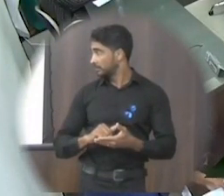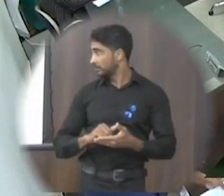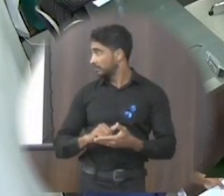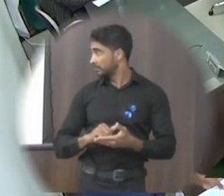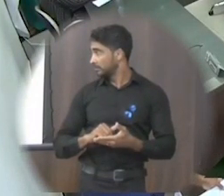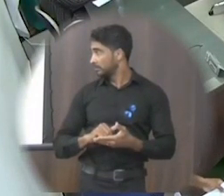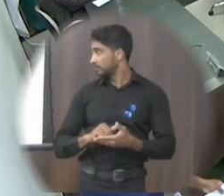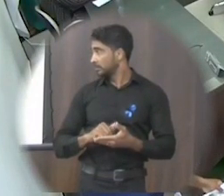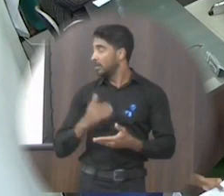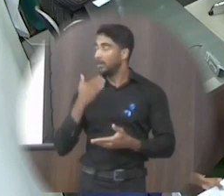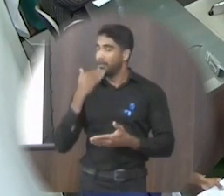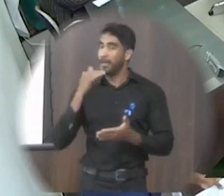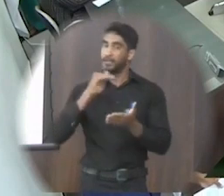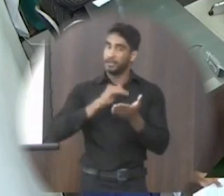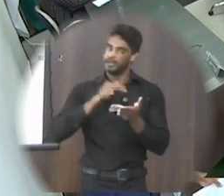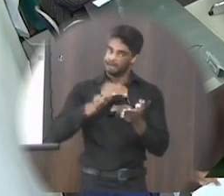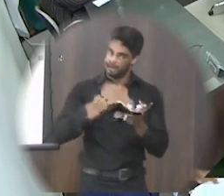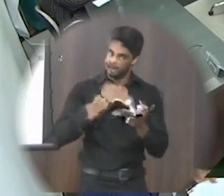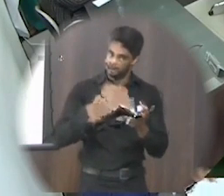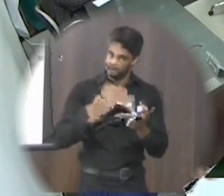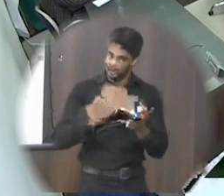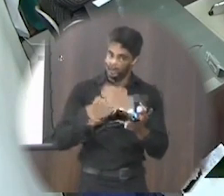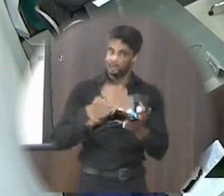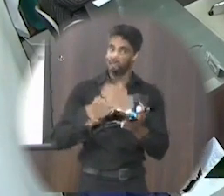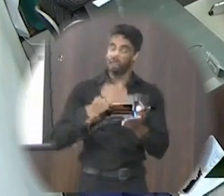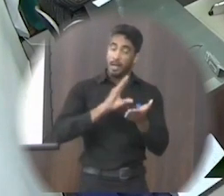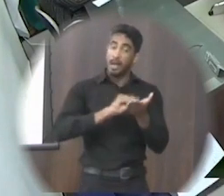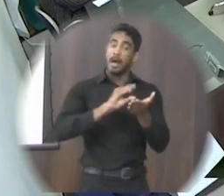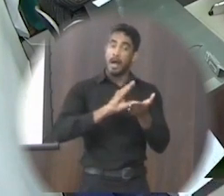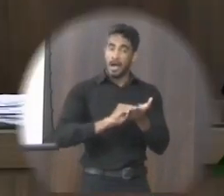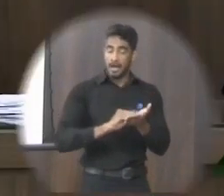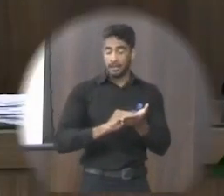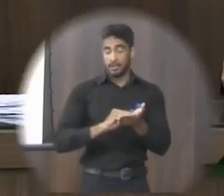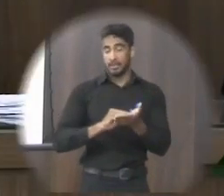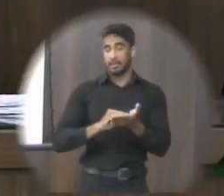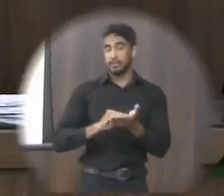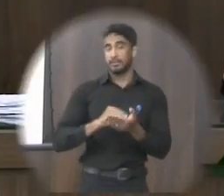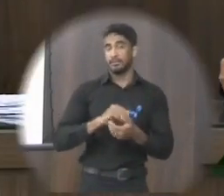Abstém. Eu peço ao secretário que coloque, que conche em ata uma abstenção, viu, secretário?